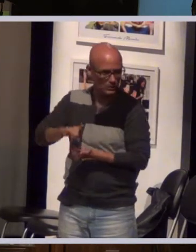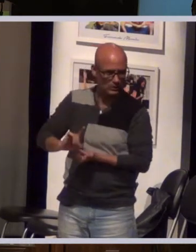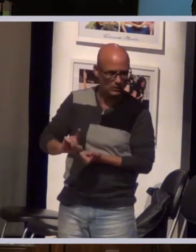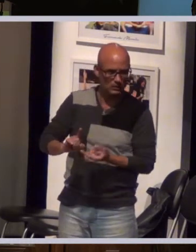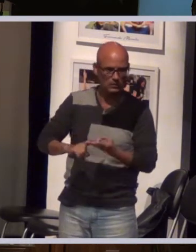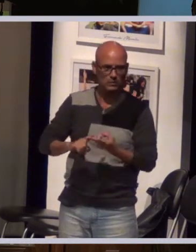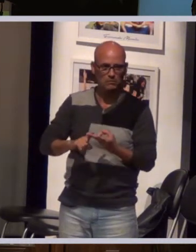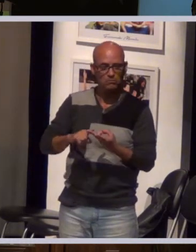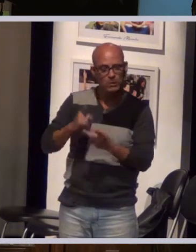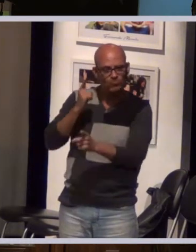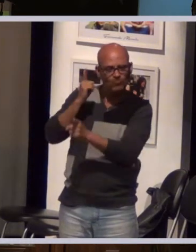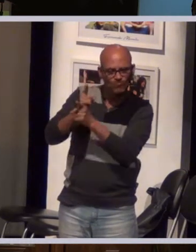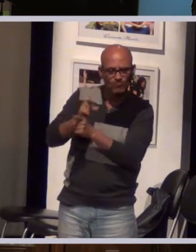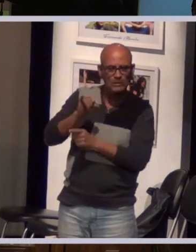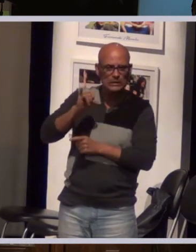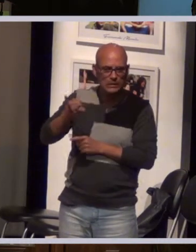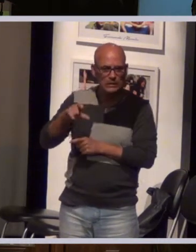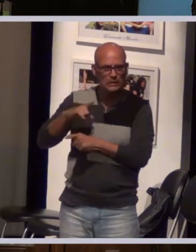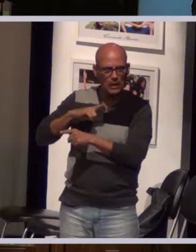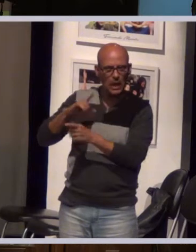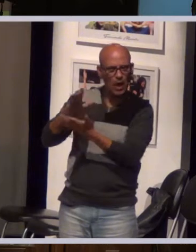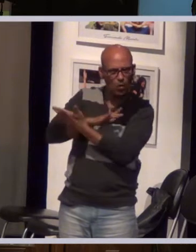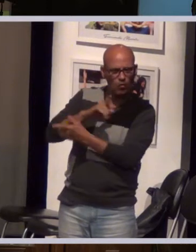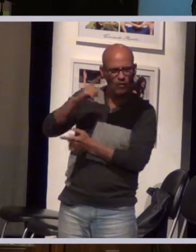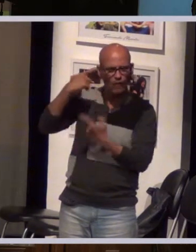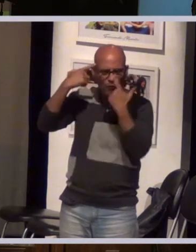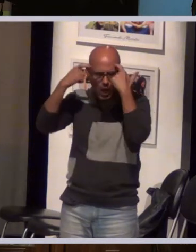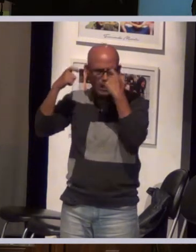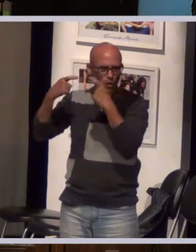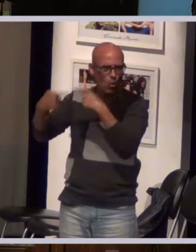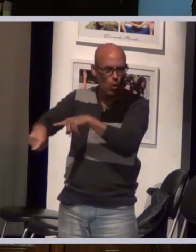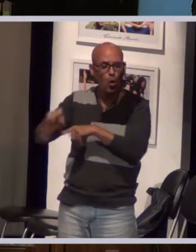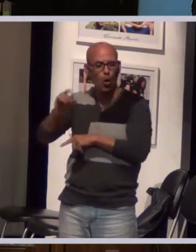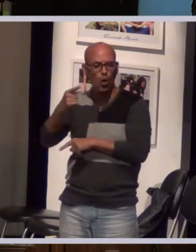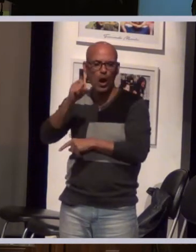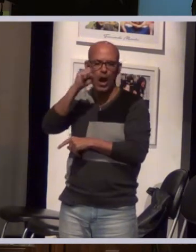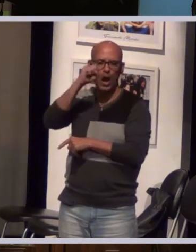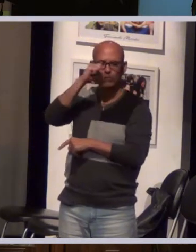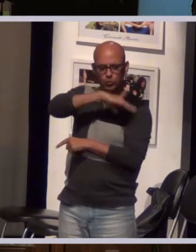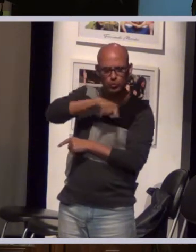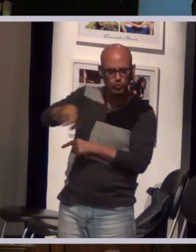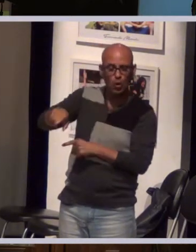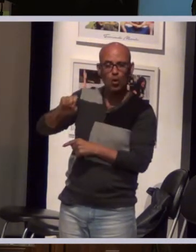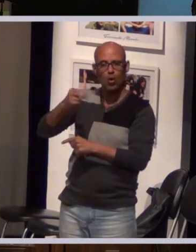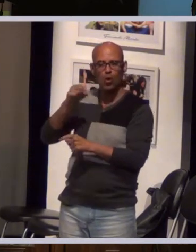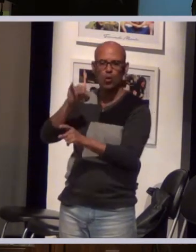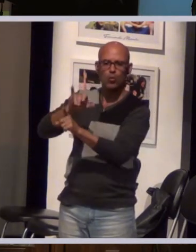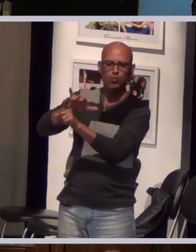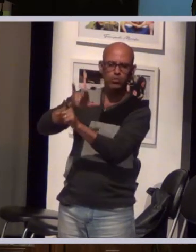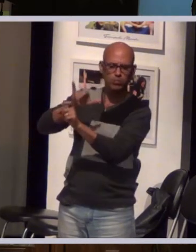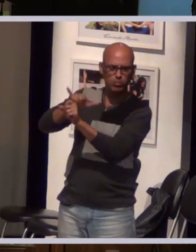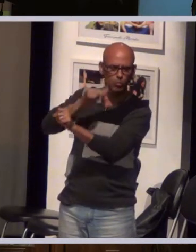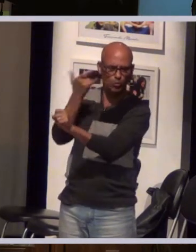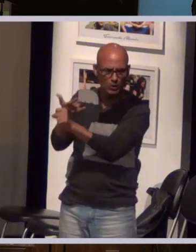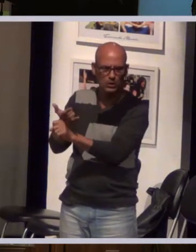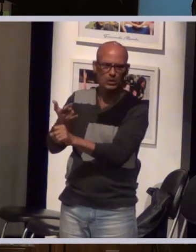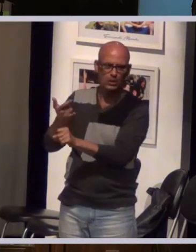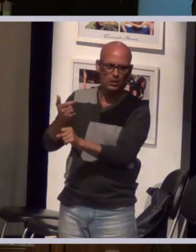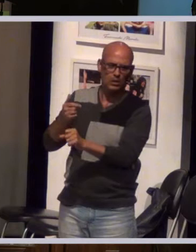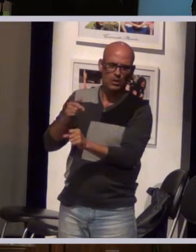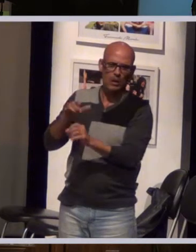identificar a suscetibilidade de abusos ou violências, bullying, marginalização e